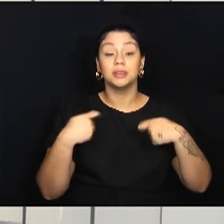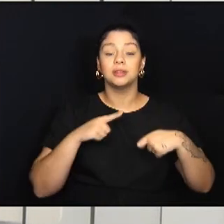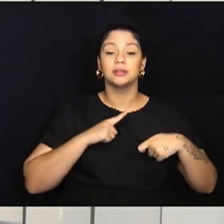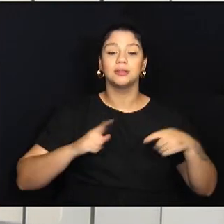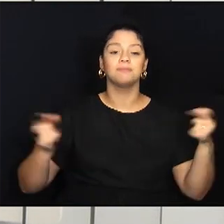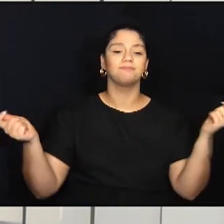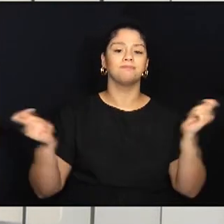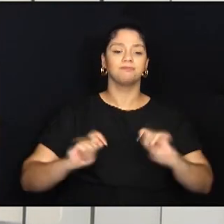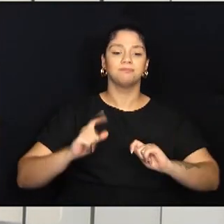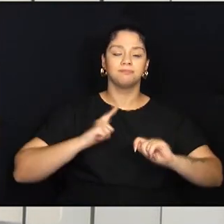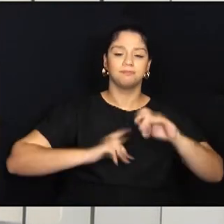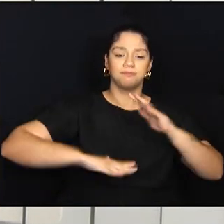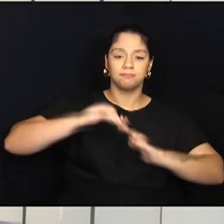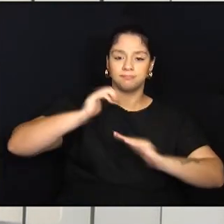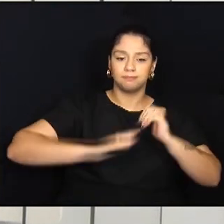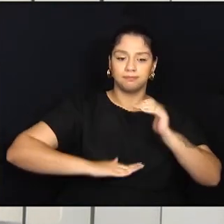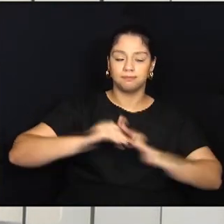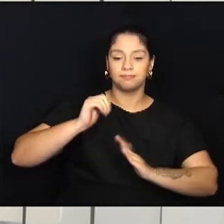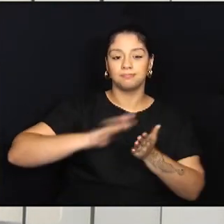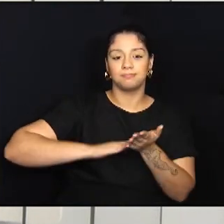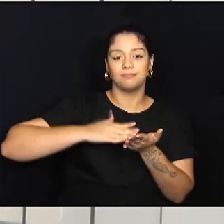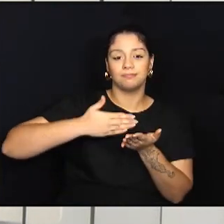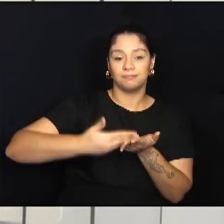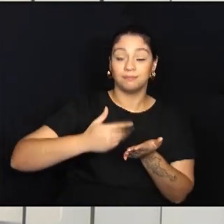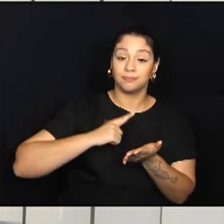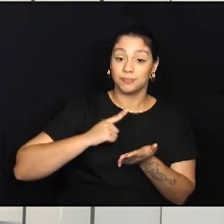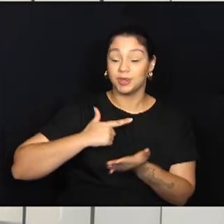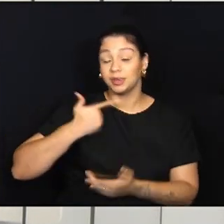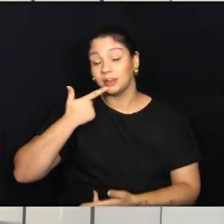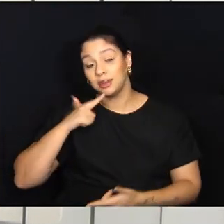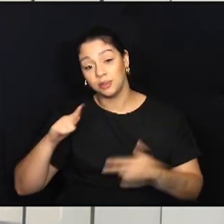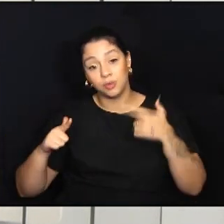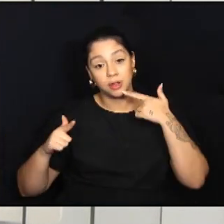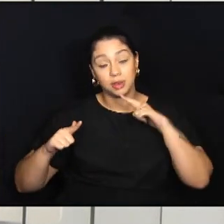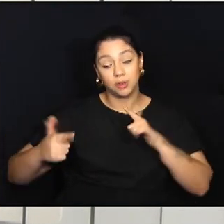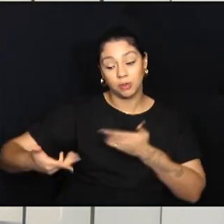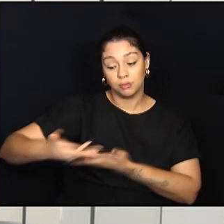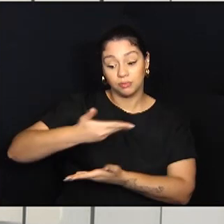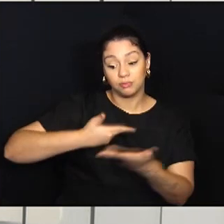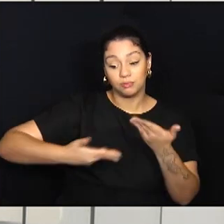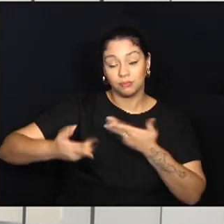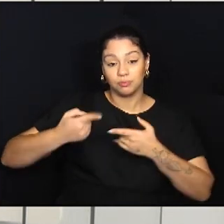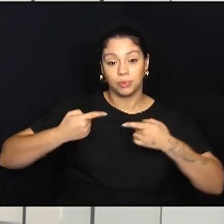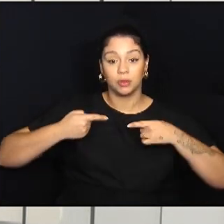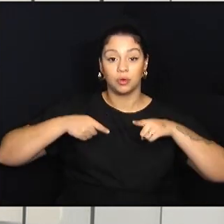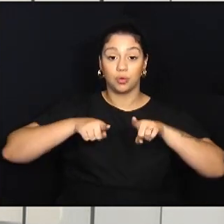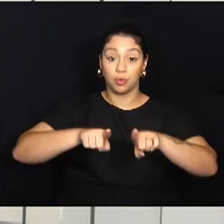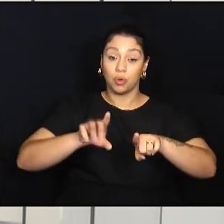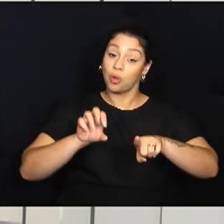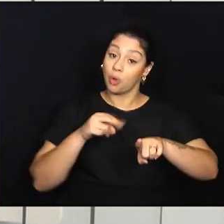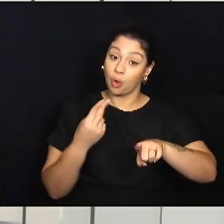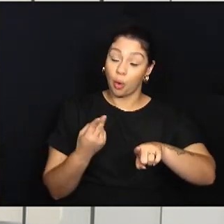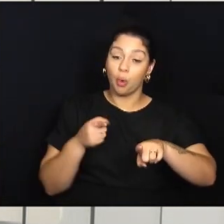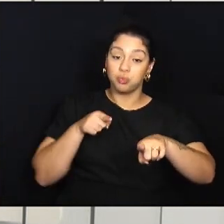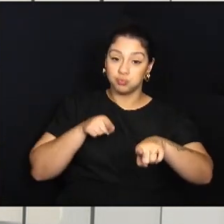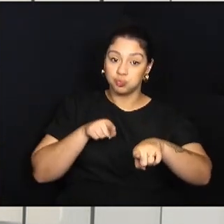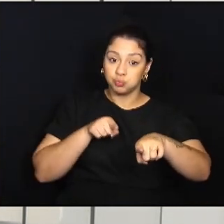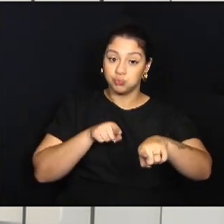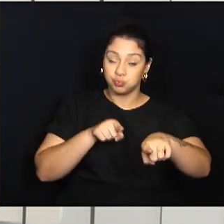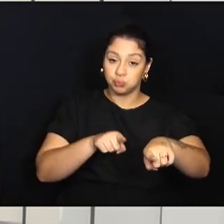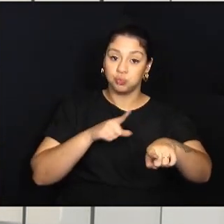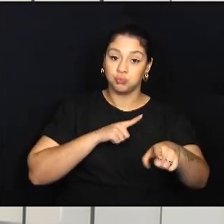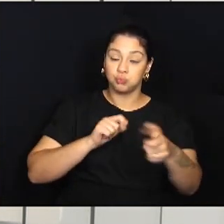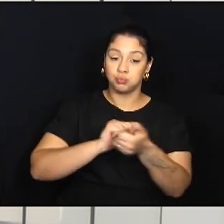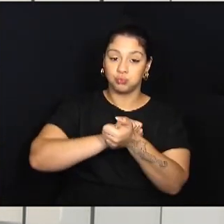para realizar essa interpretação das duas línguas de maneira simultânea ou consecutiva, né?